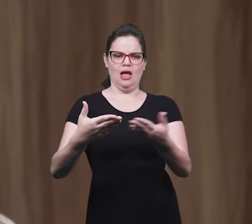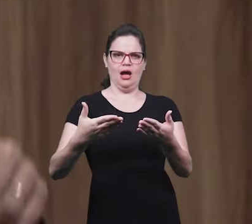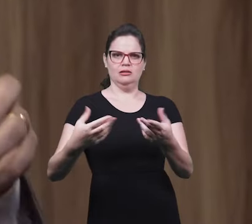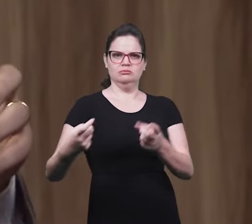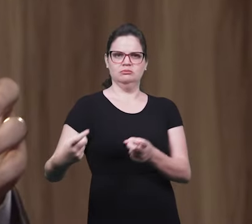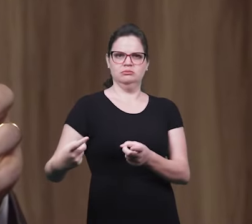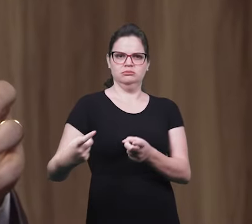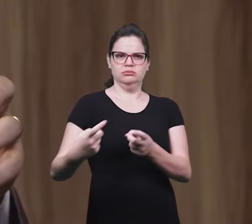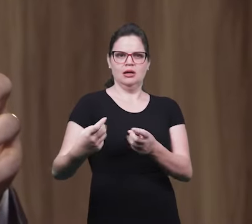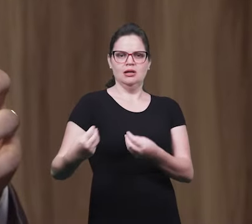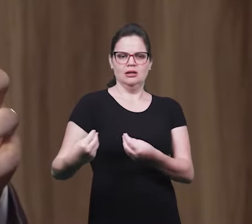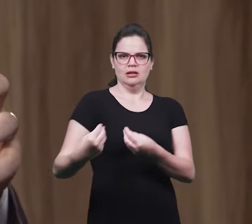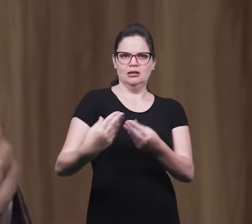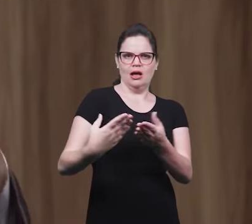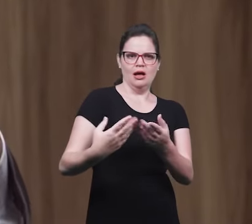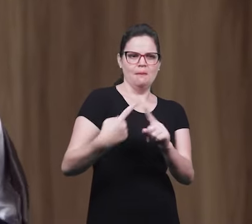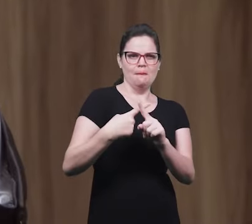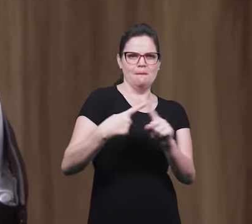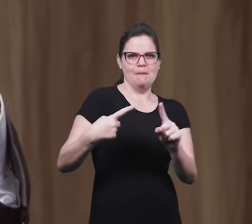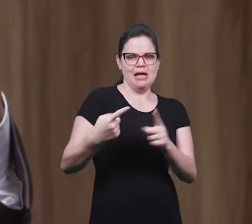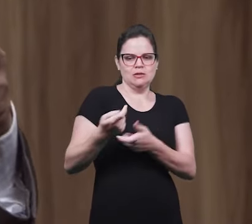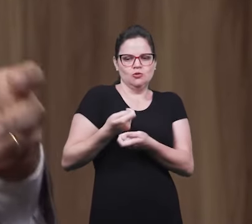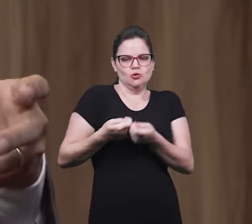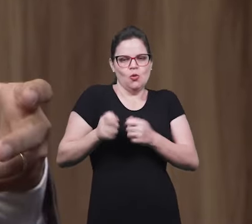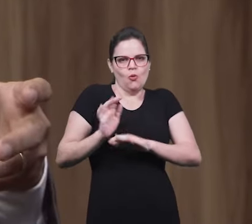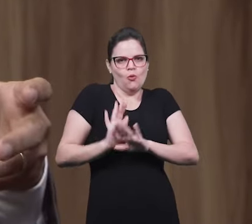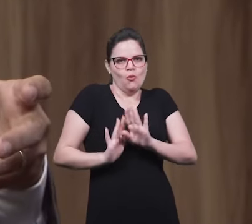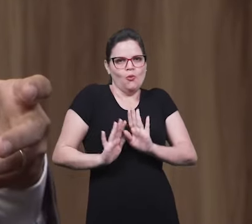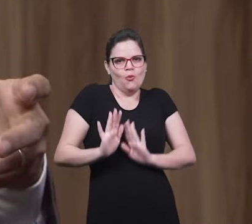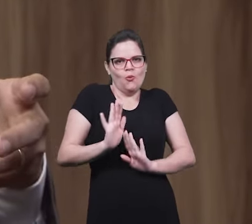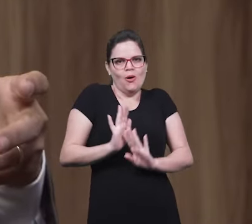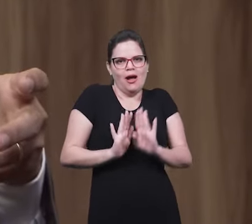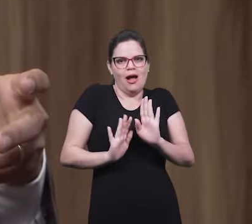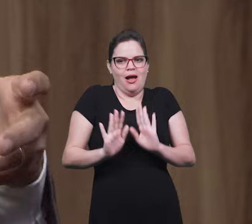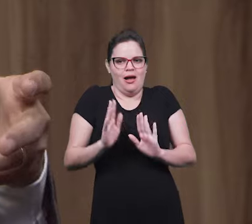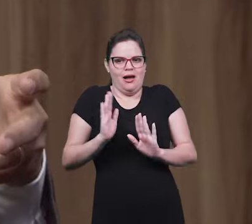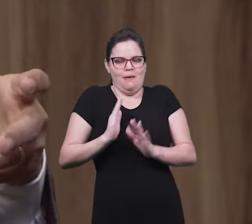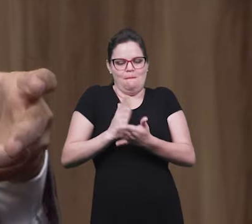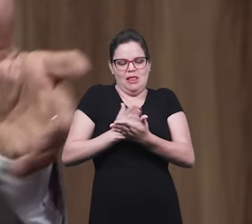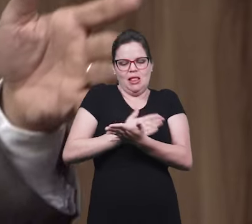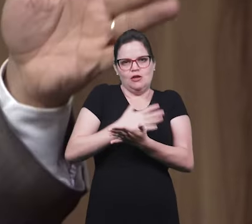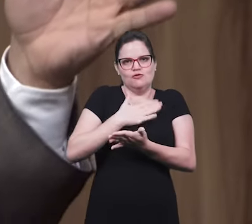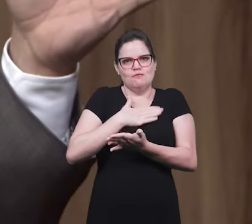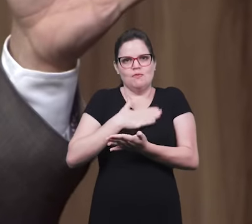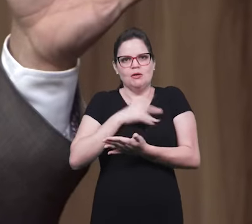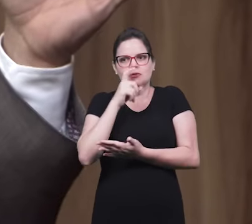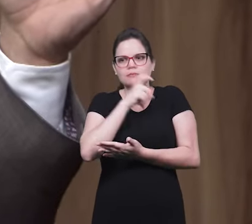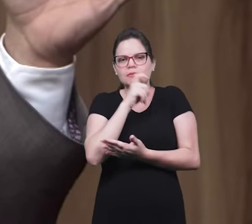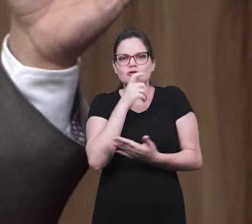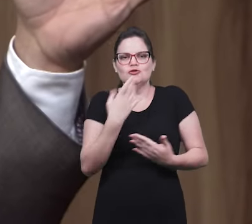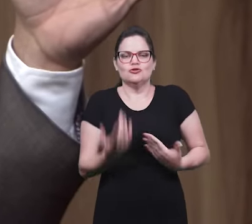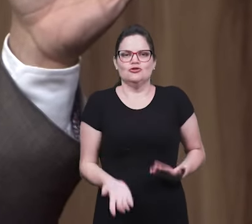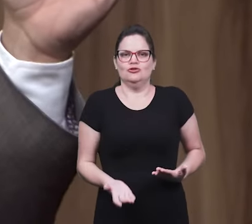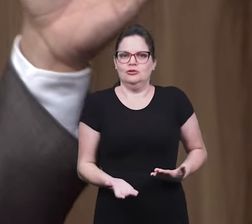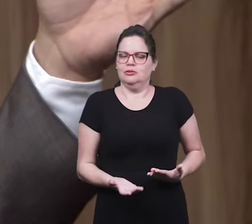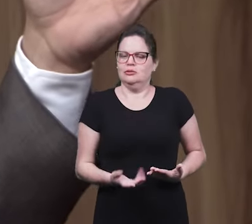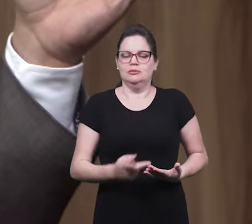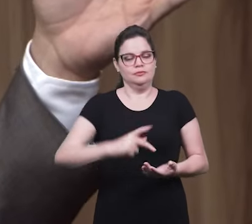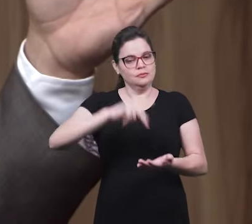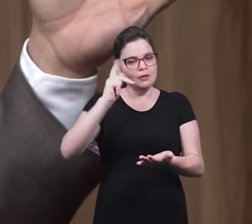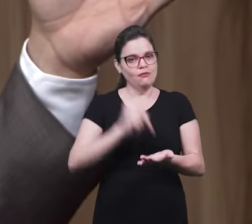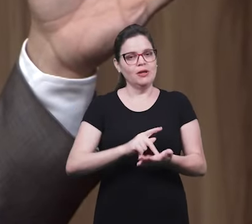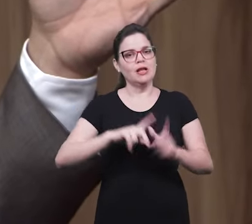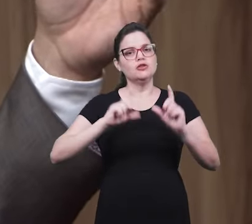bênção, é quando você entrega um coração inteiro a Deus. Percebe? Então, eu acho que o foco